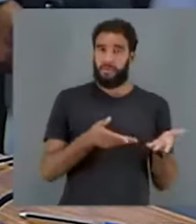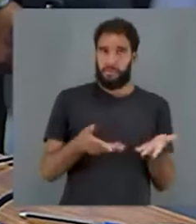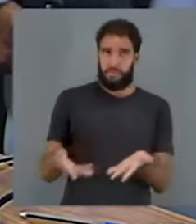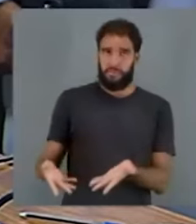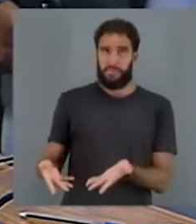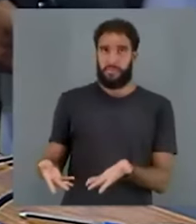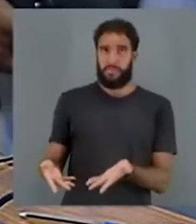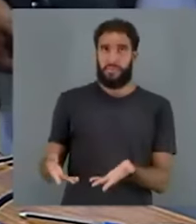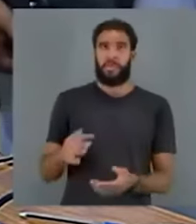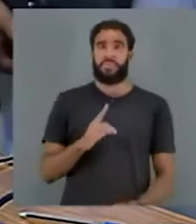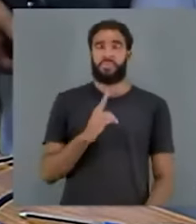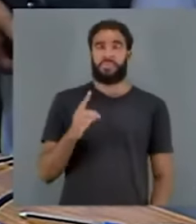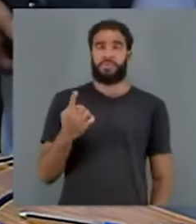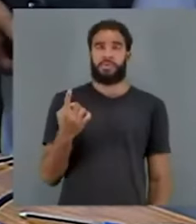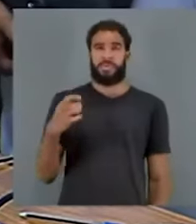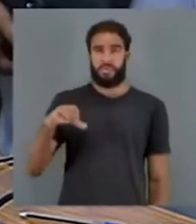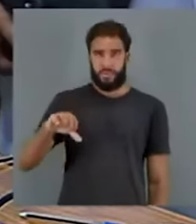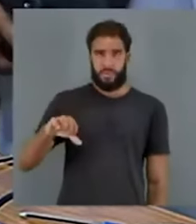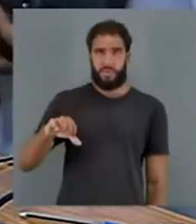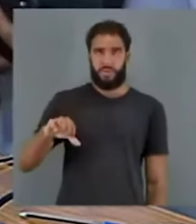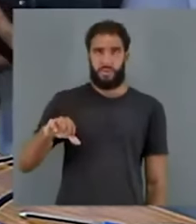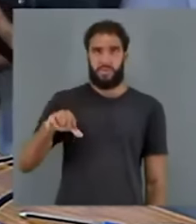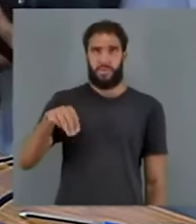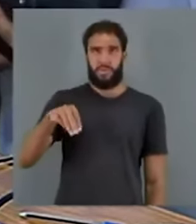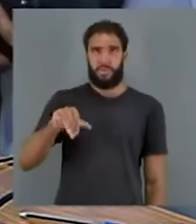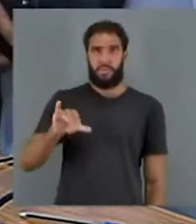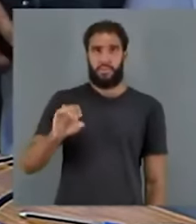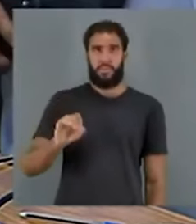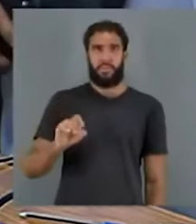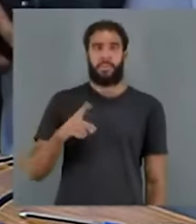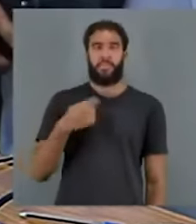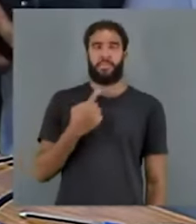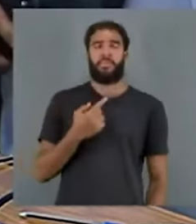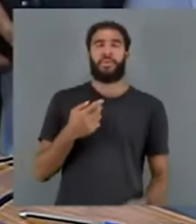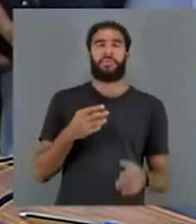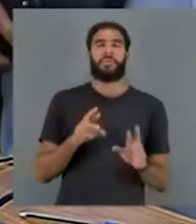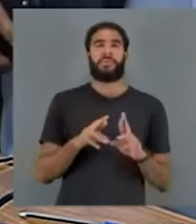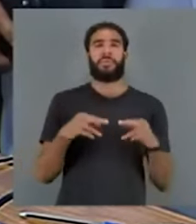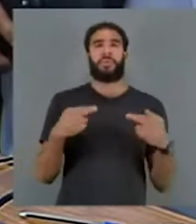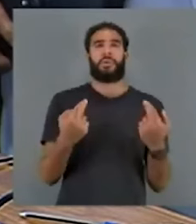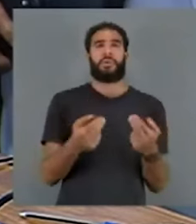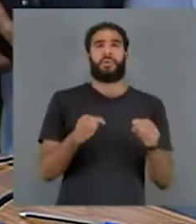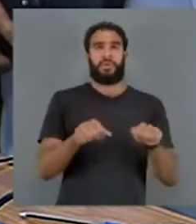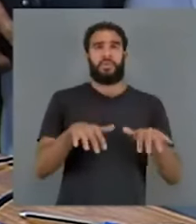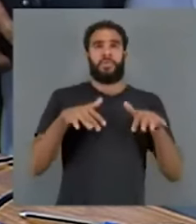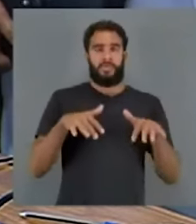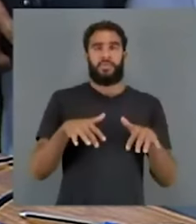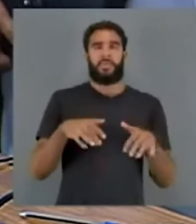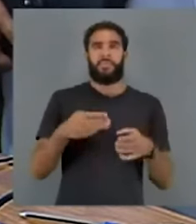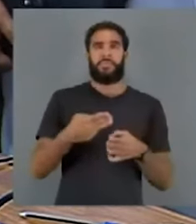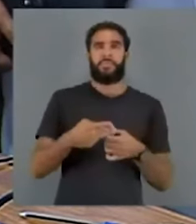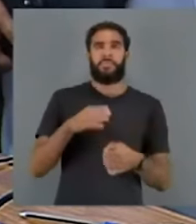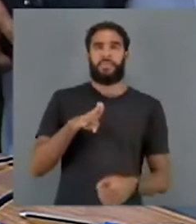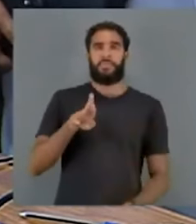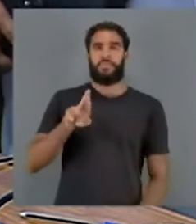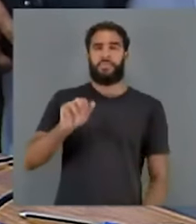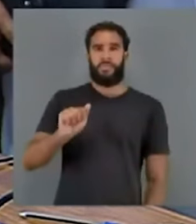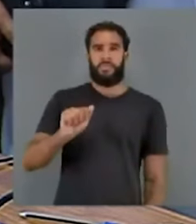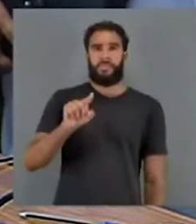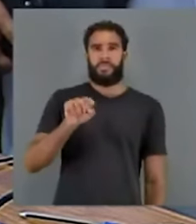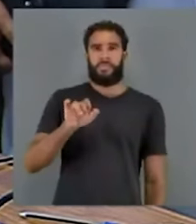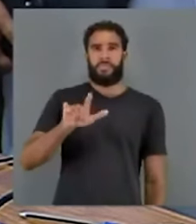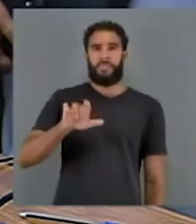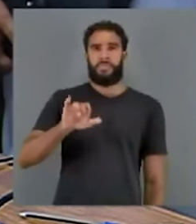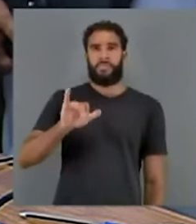nós vamos dia 19 vamos fazer uma audiência lá na fronteira no município de Brasileia o Ministro